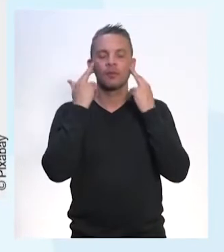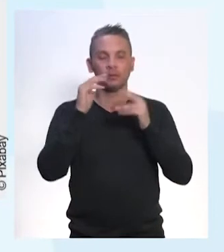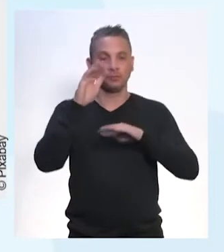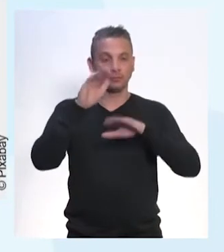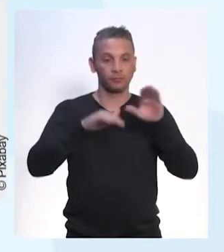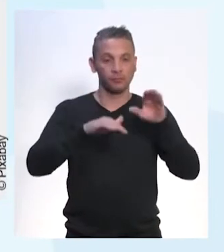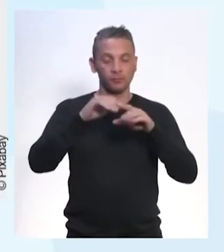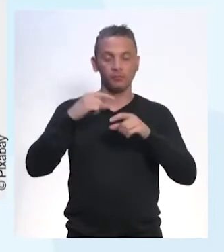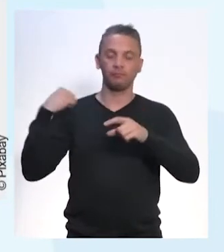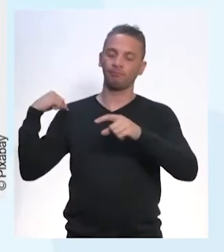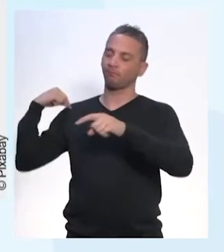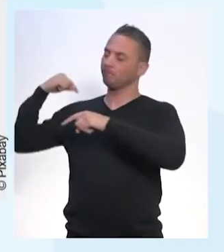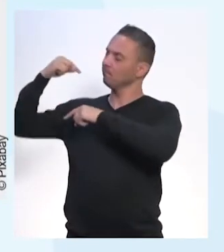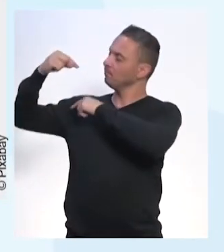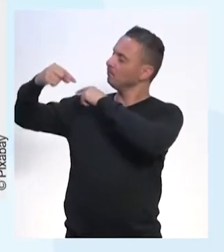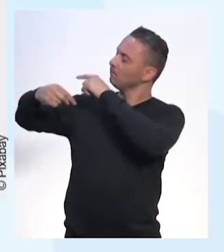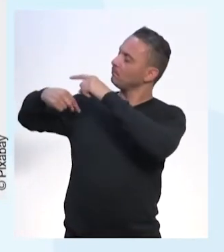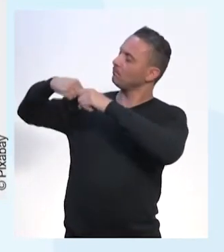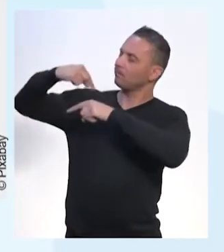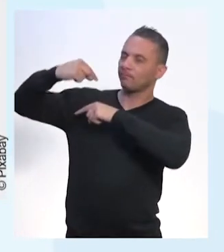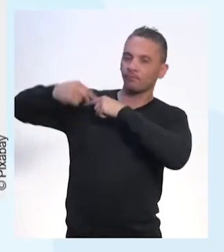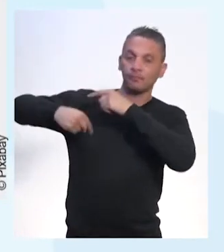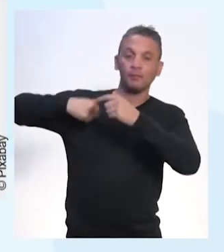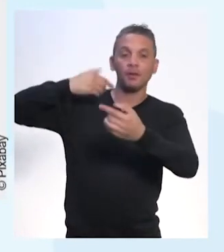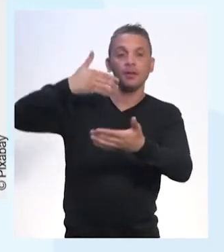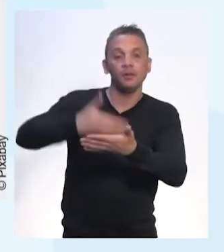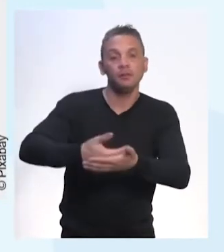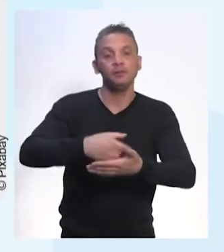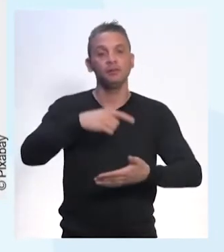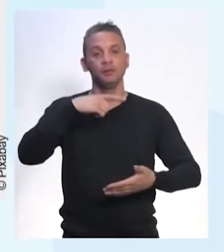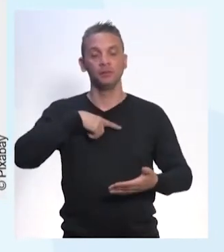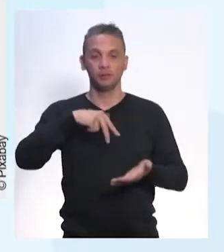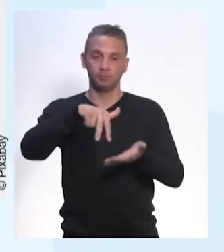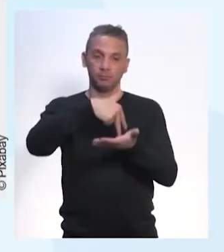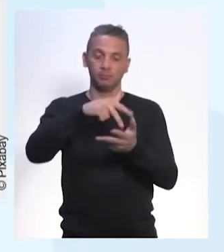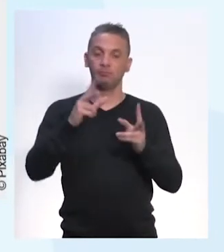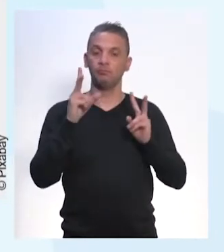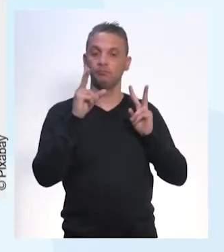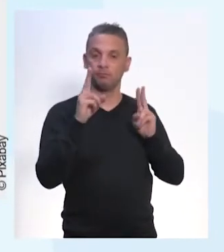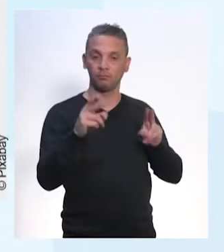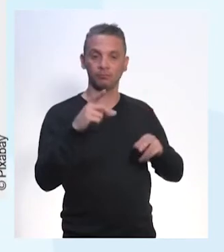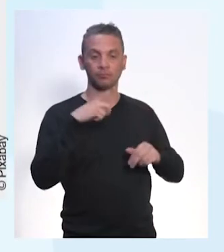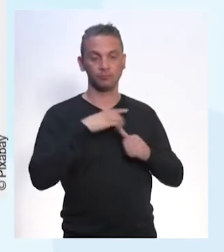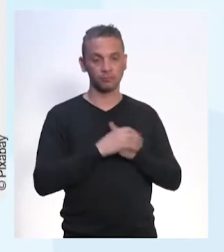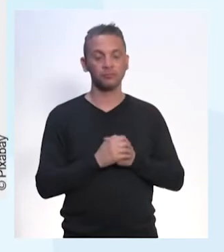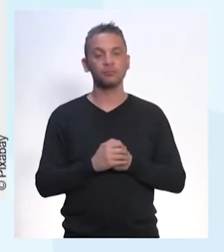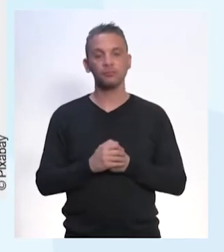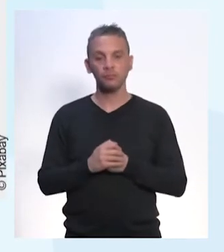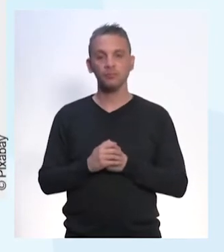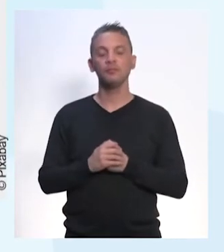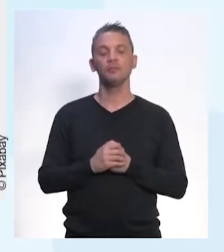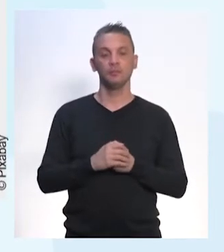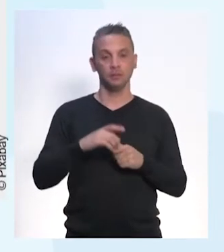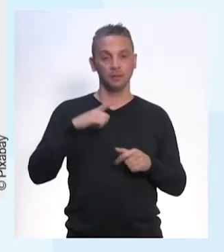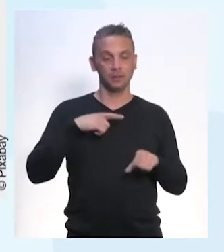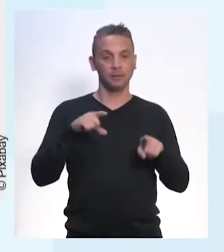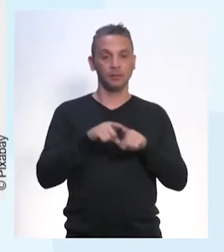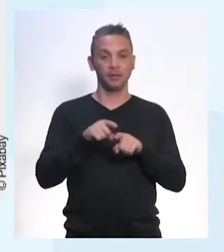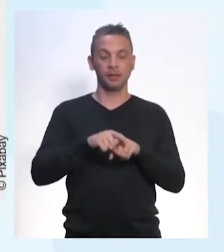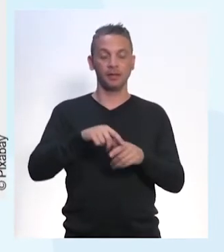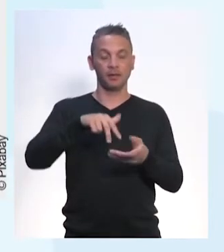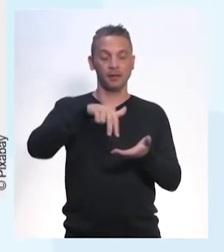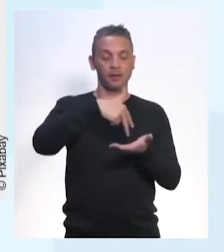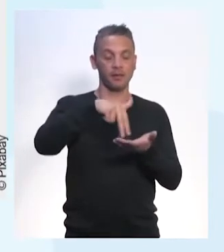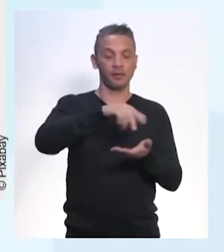sempre existiram desde os primórdios, né? E vão sendo transmitidas de geração em geração, tá? Aí você tem danças tradicionais de